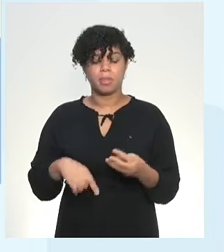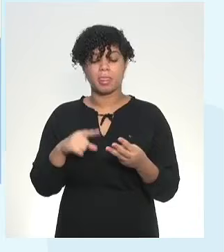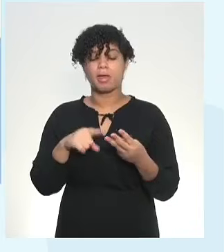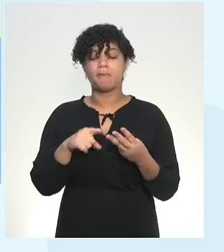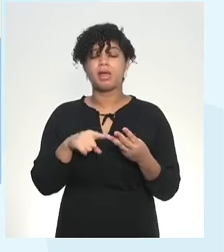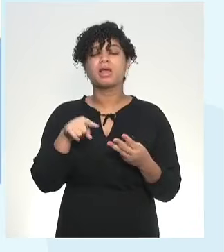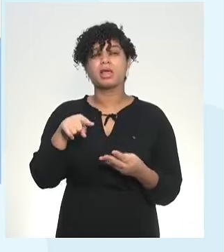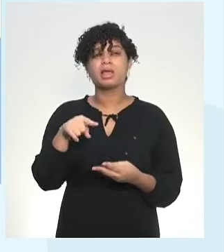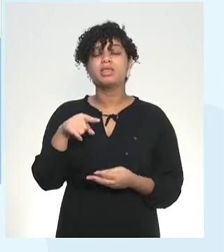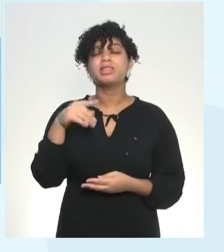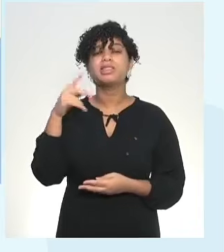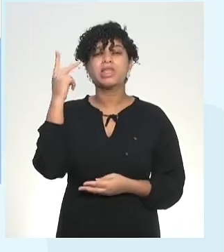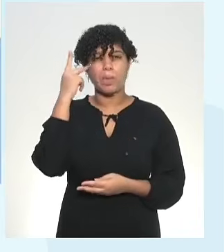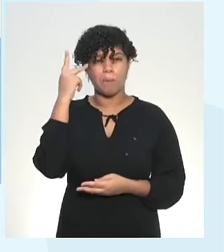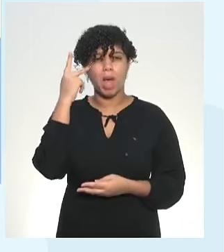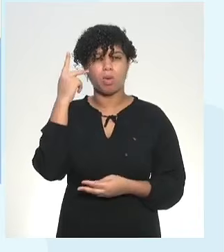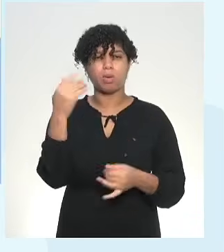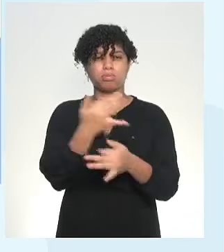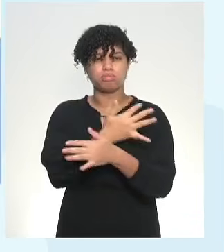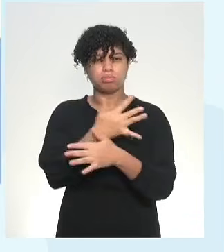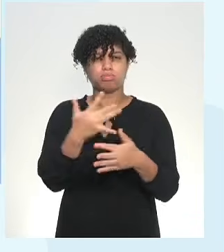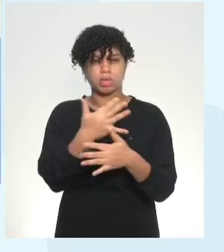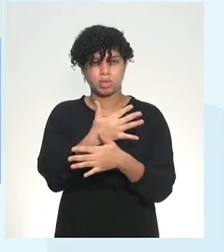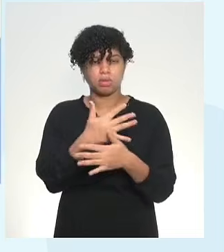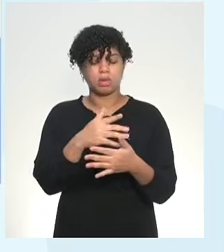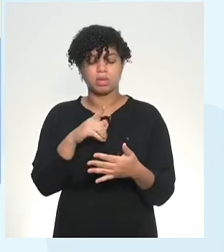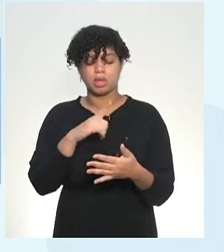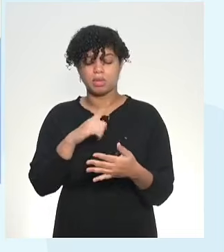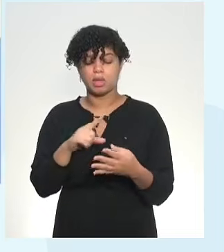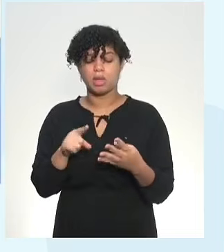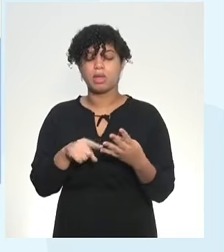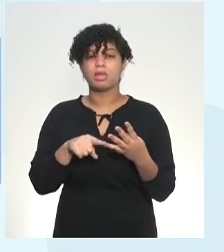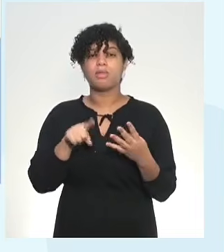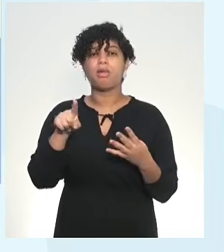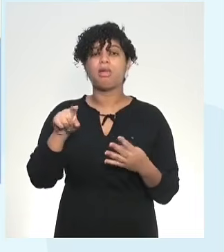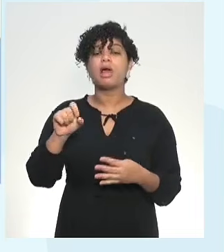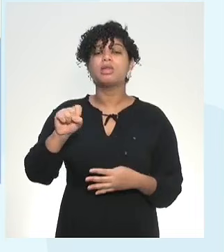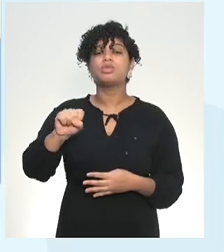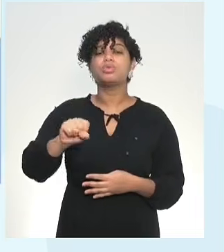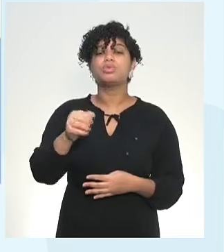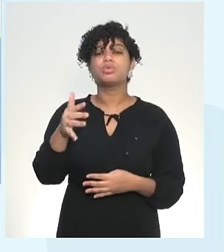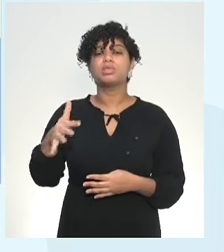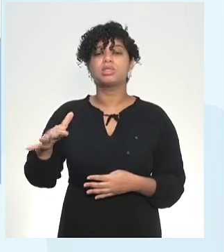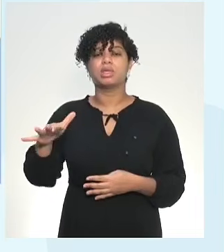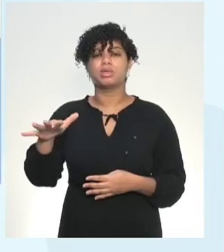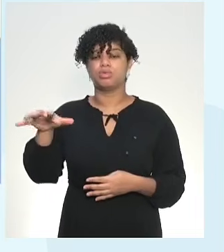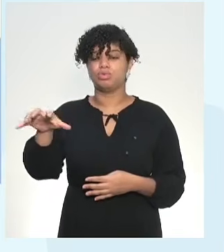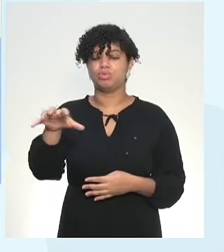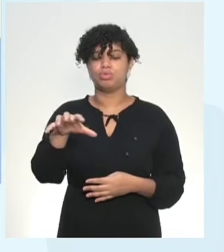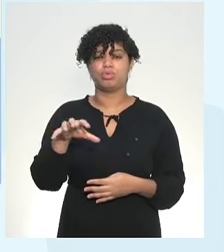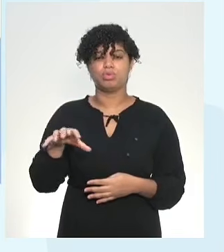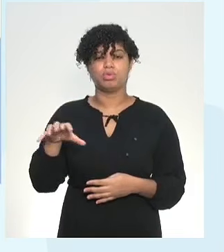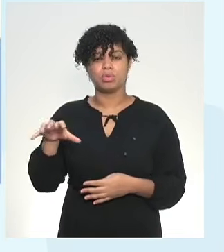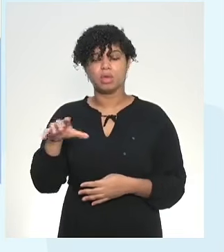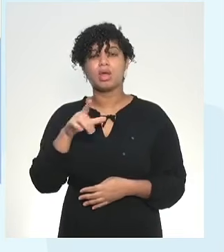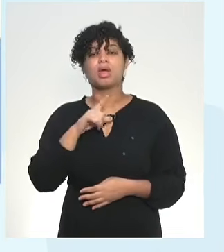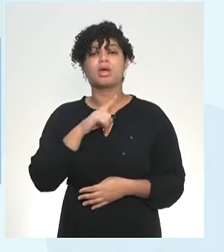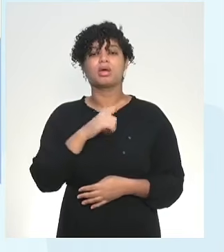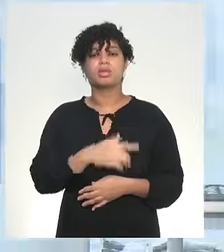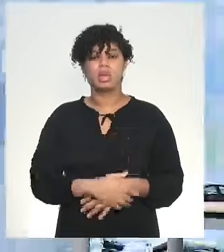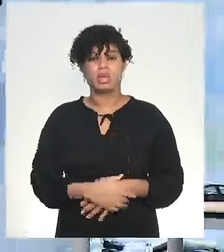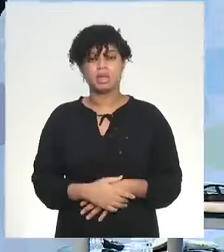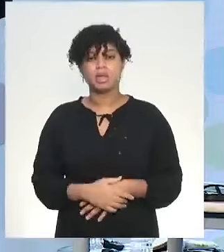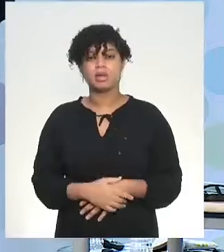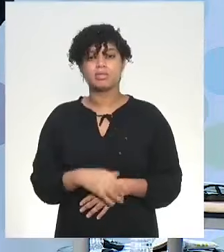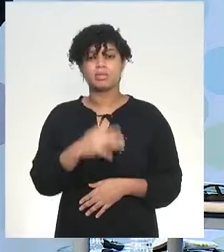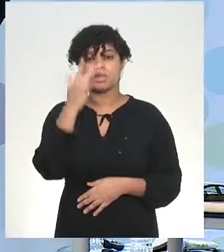a maior região metropolitana do Brasil, e a da Baixada Santista. Então, nós temos essas 4 regiões aí consideradas aí